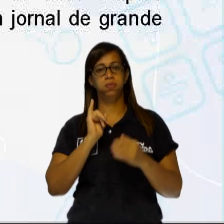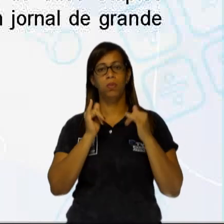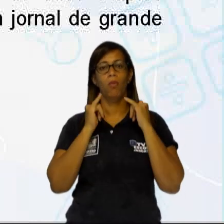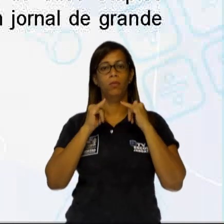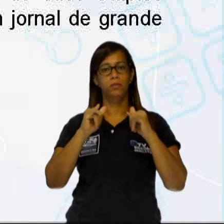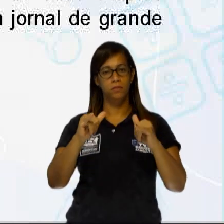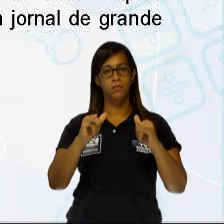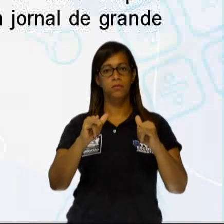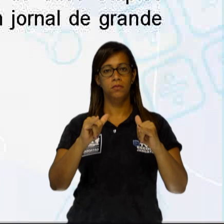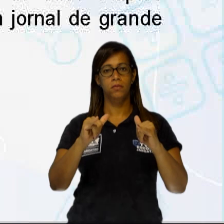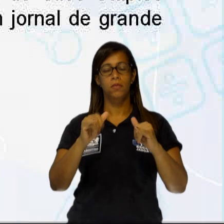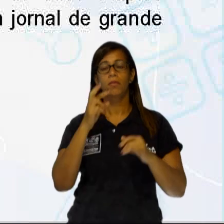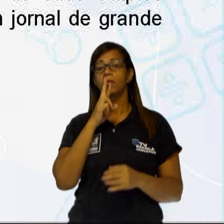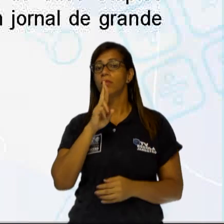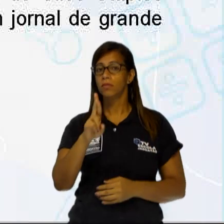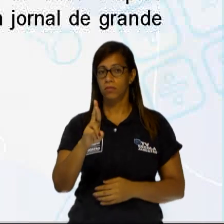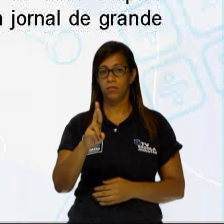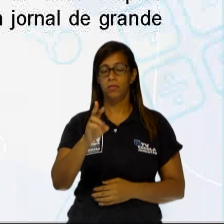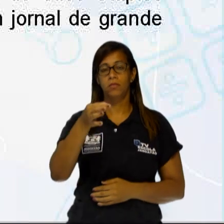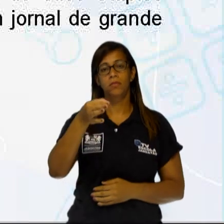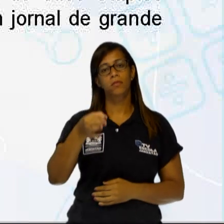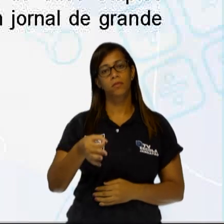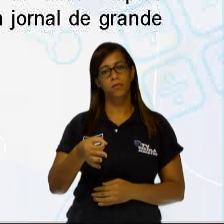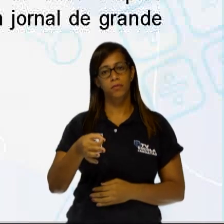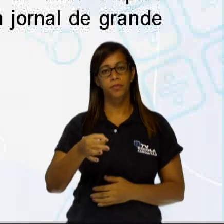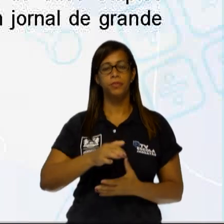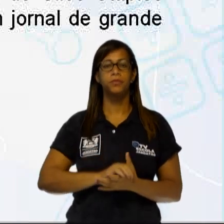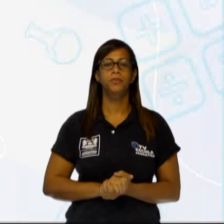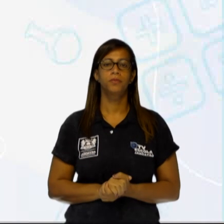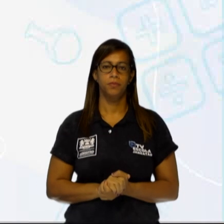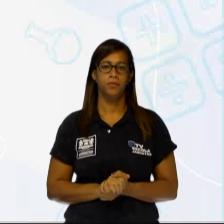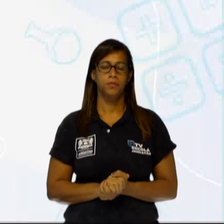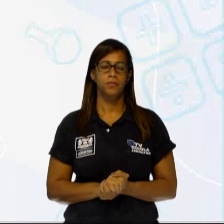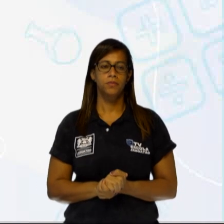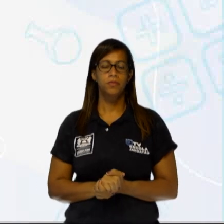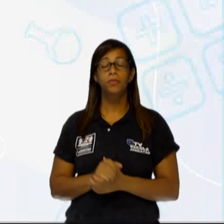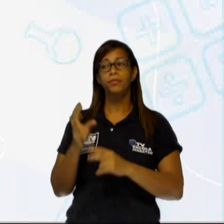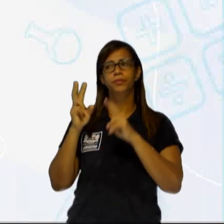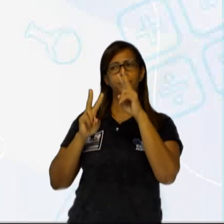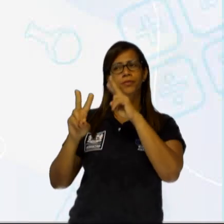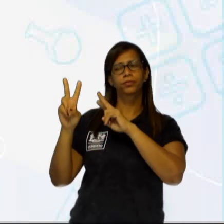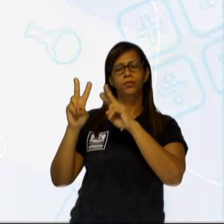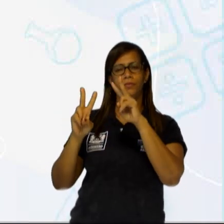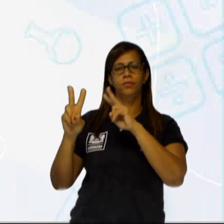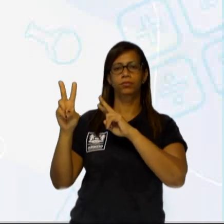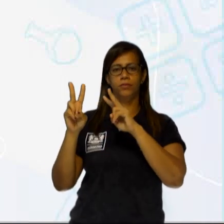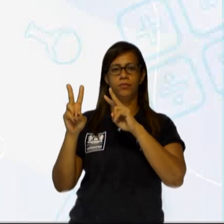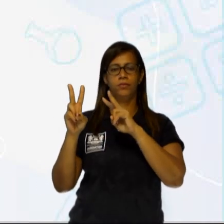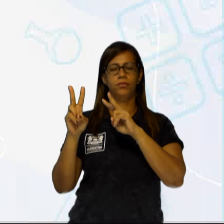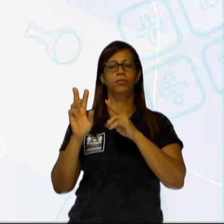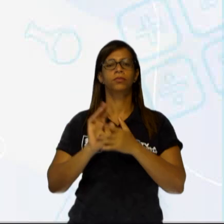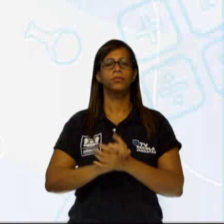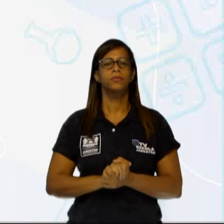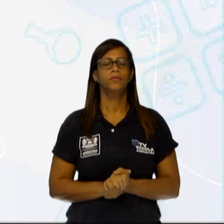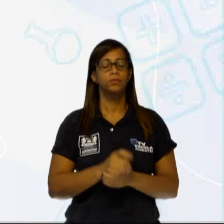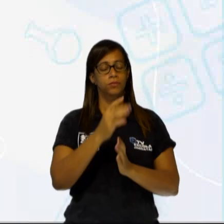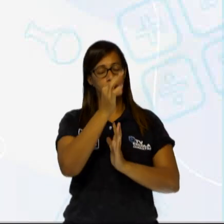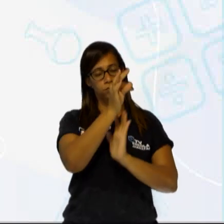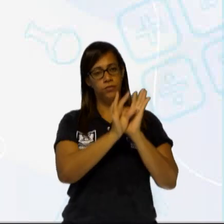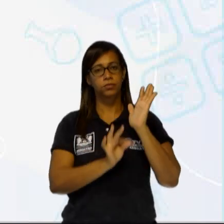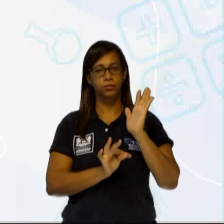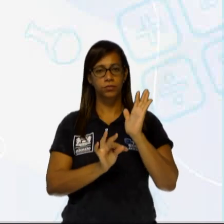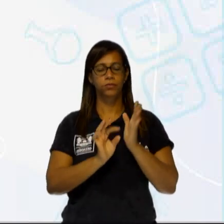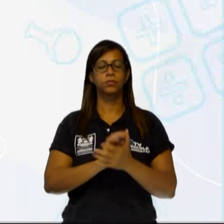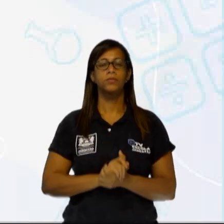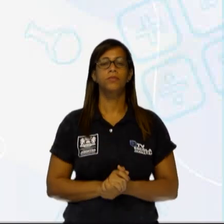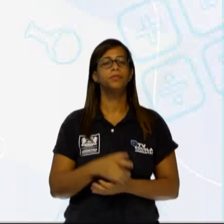comunicativa, assinale a alternativa correta. Bom, vamos voltar só um pedacinho aqui para a gente ver um pouquinho desse texto. E